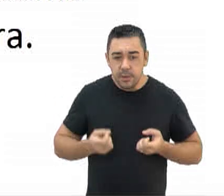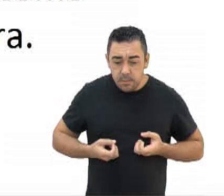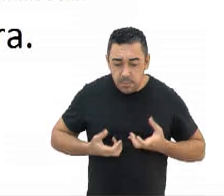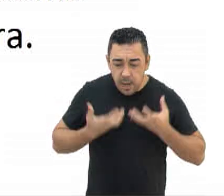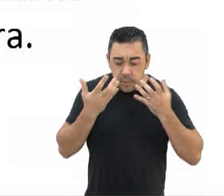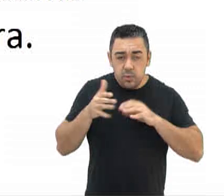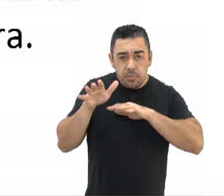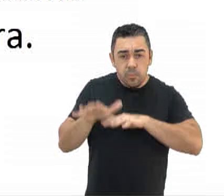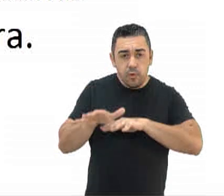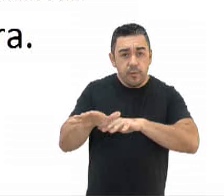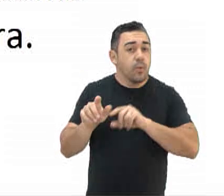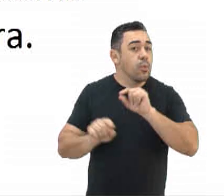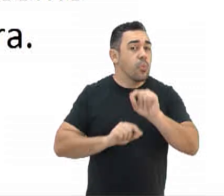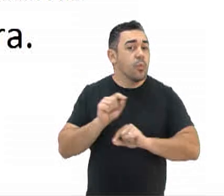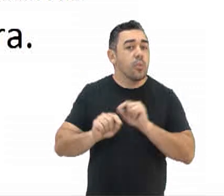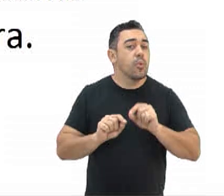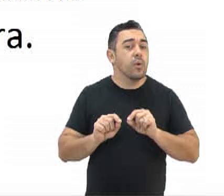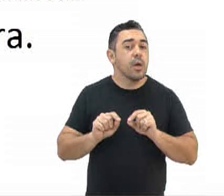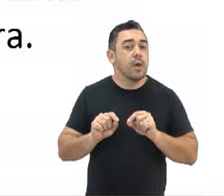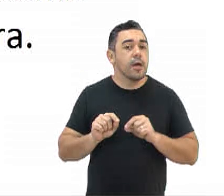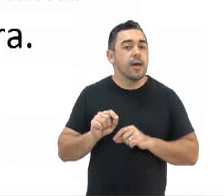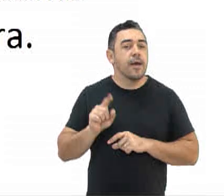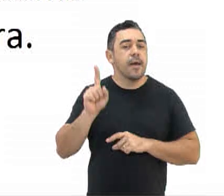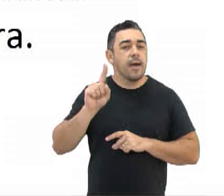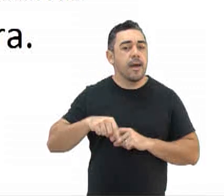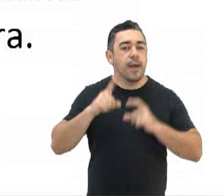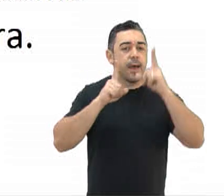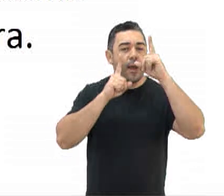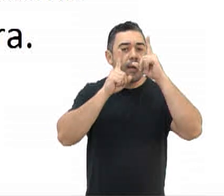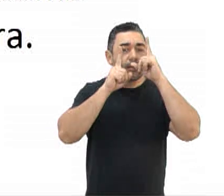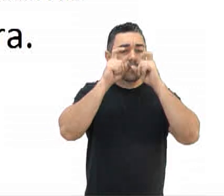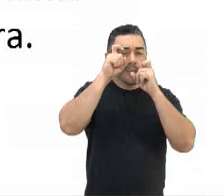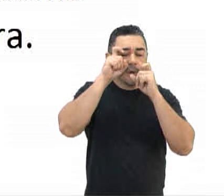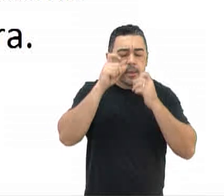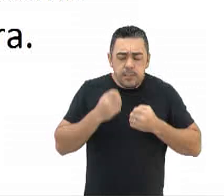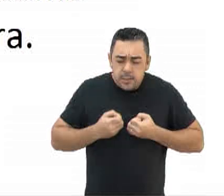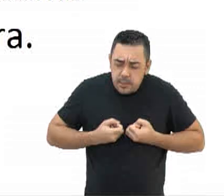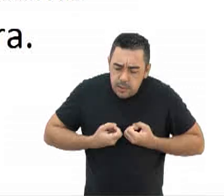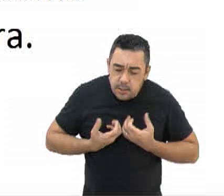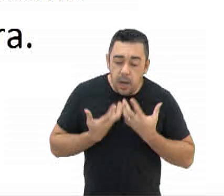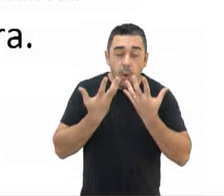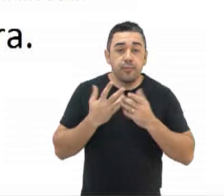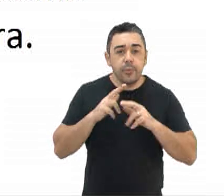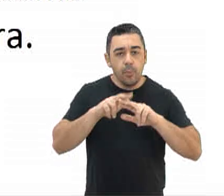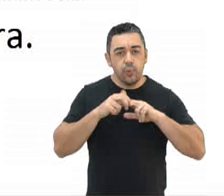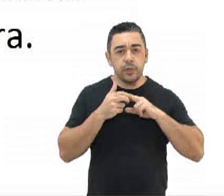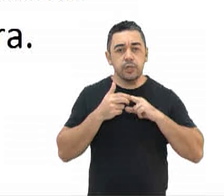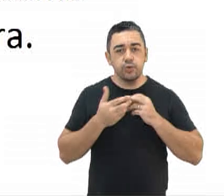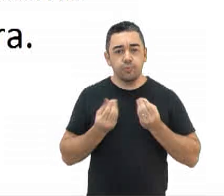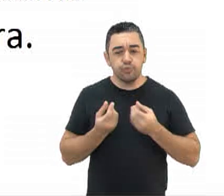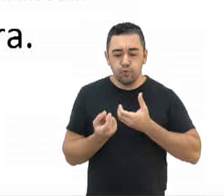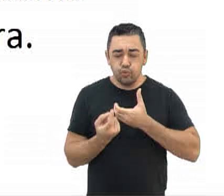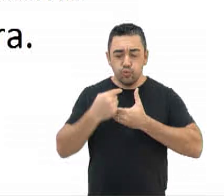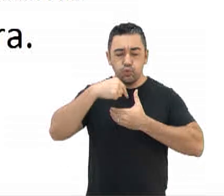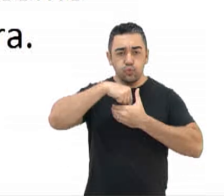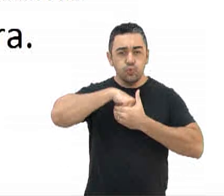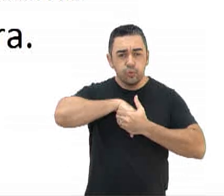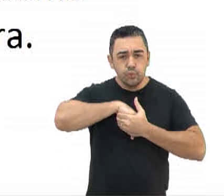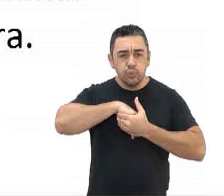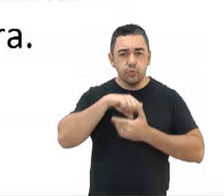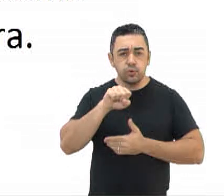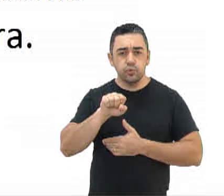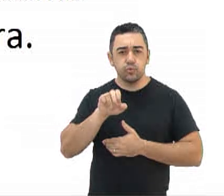expressionismo ele tem a ver com a expressão. Então, os artistas trabalham muito com a subjetividade, com